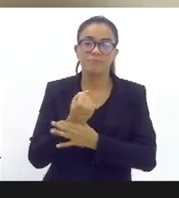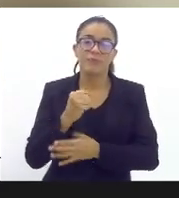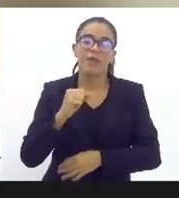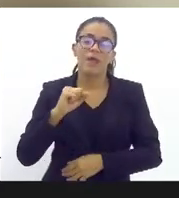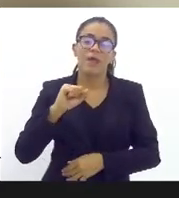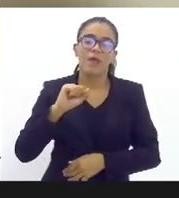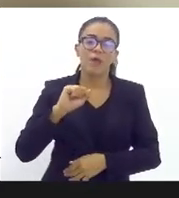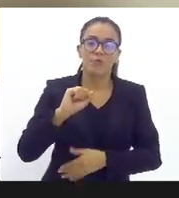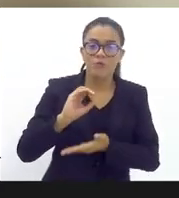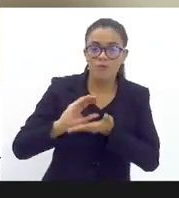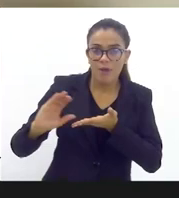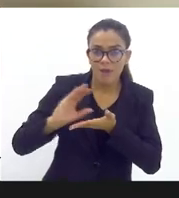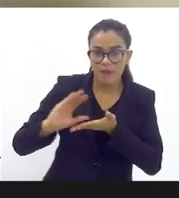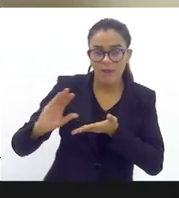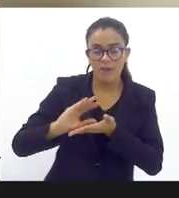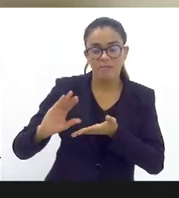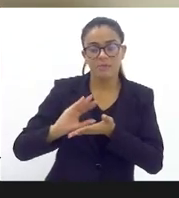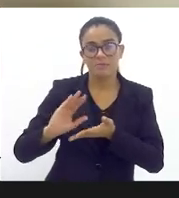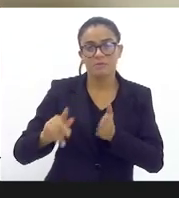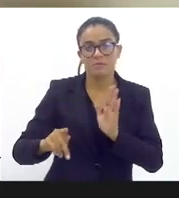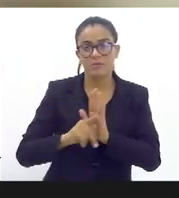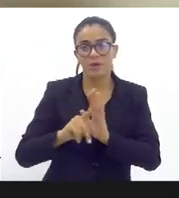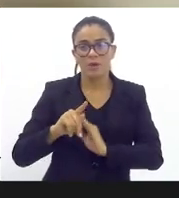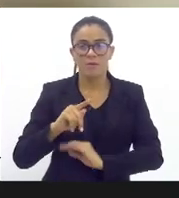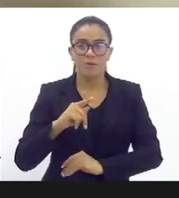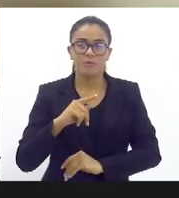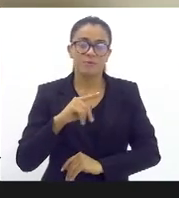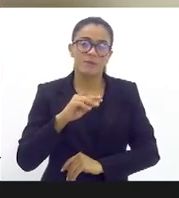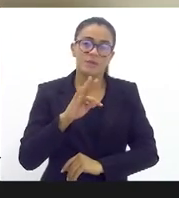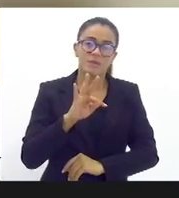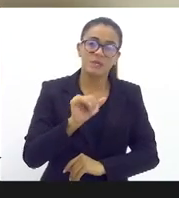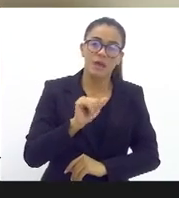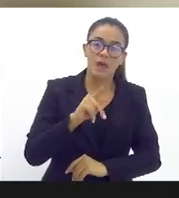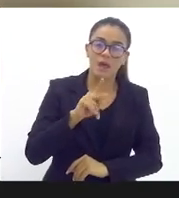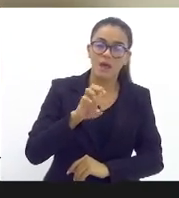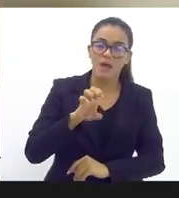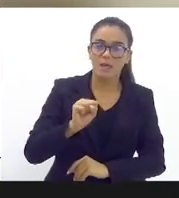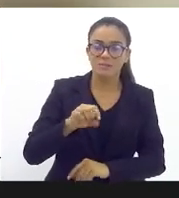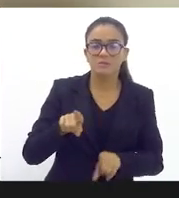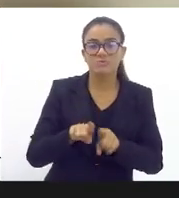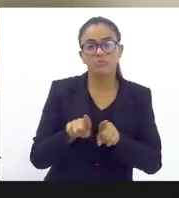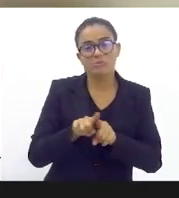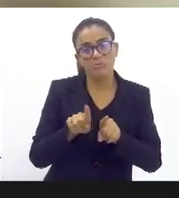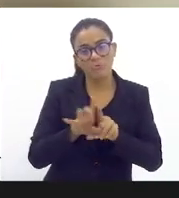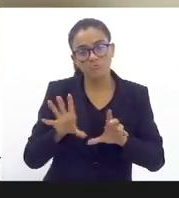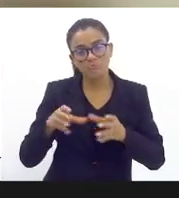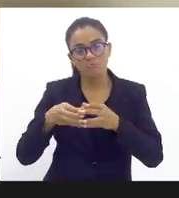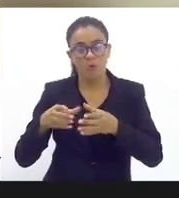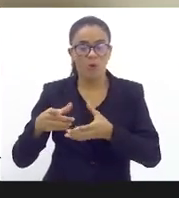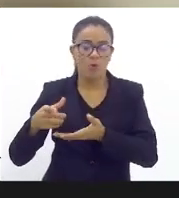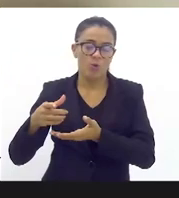com verbas dos nossos taques e condenações por dano moral coletivo.